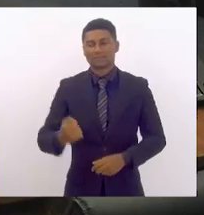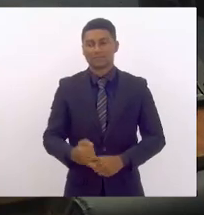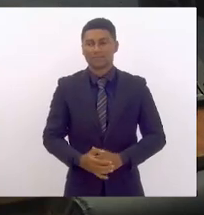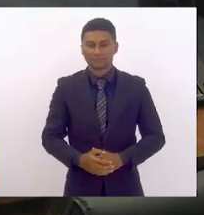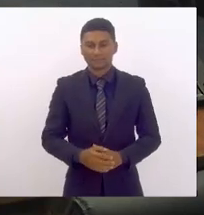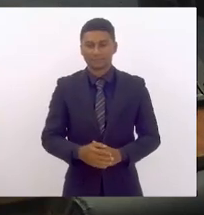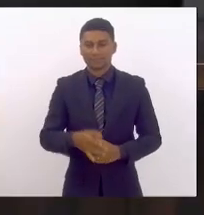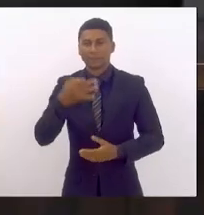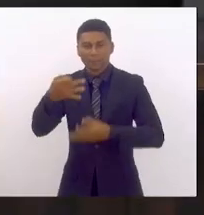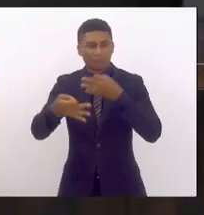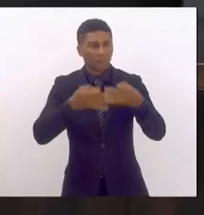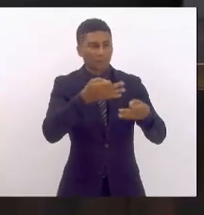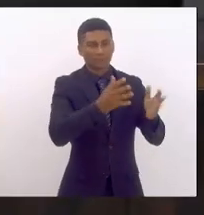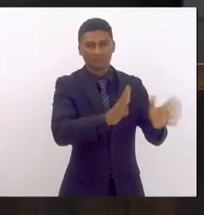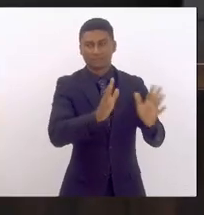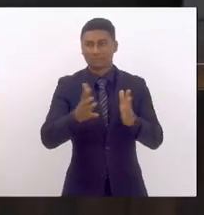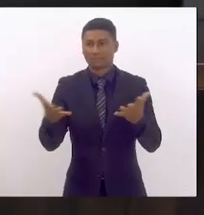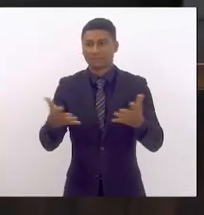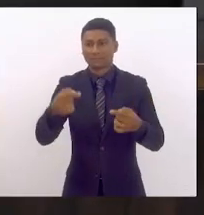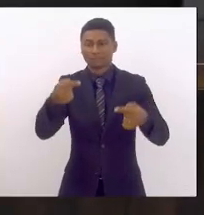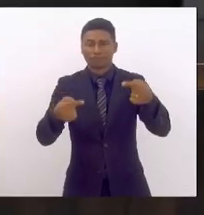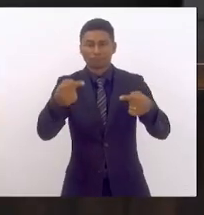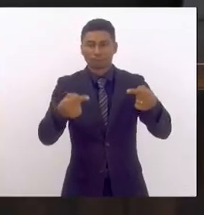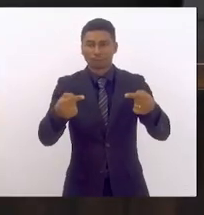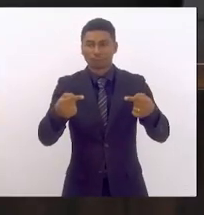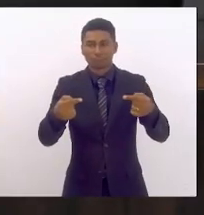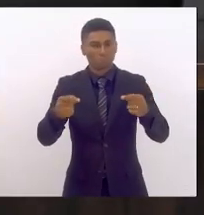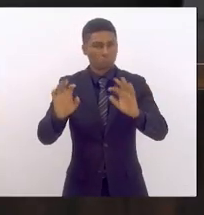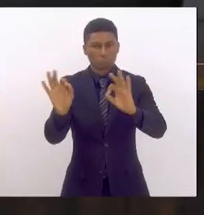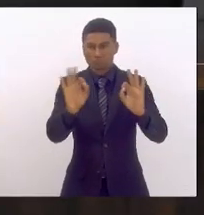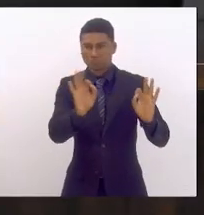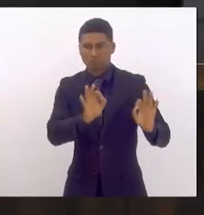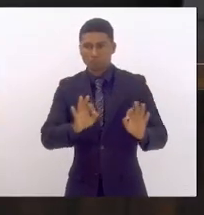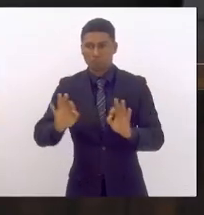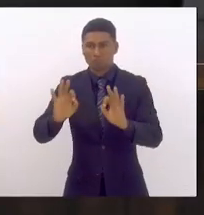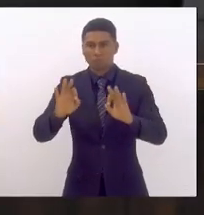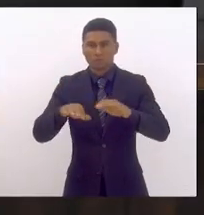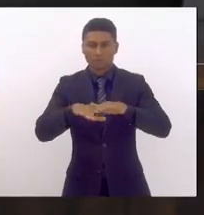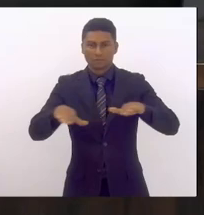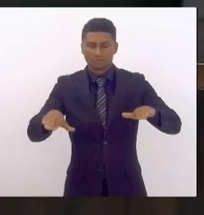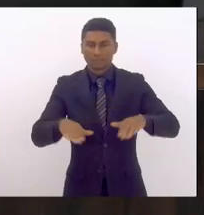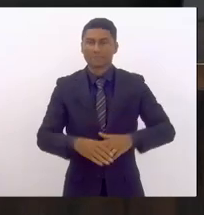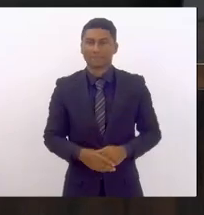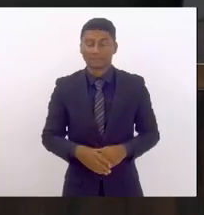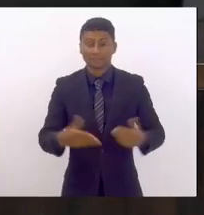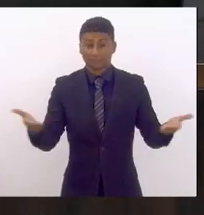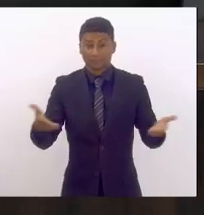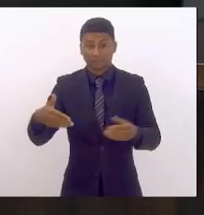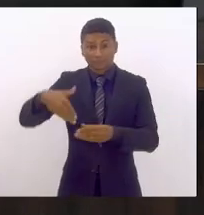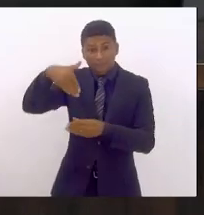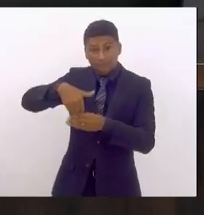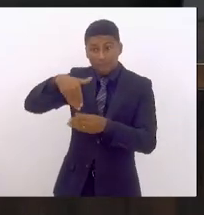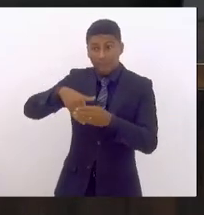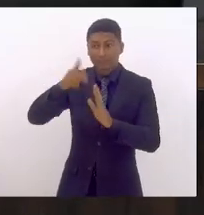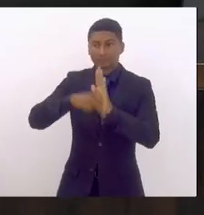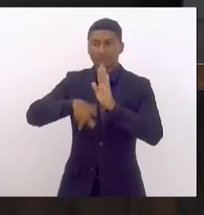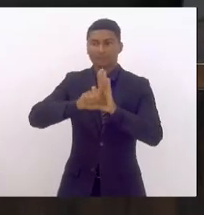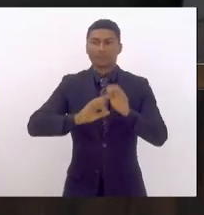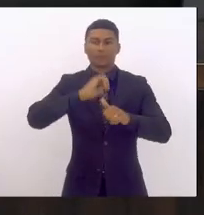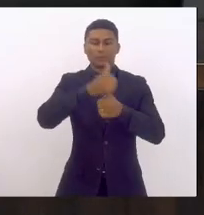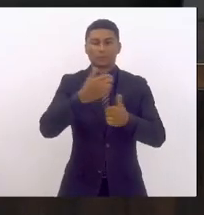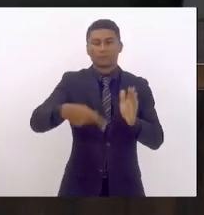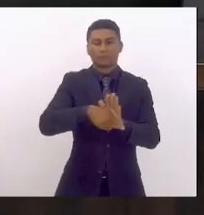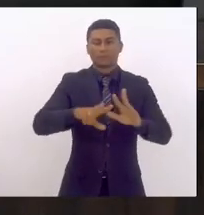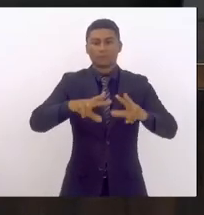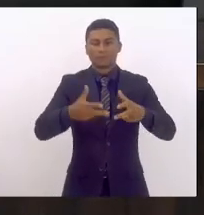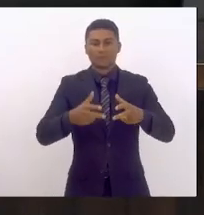os pareceres emitidos em discussão vendo Quem Queira discutir a discussão em votação substantivo da comissão